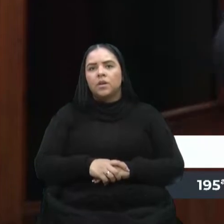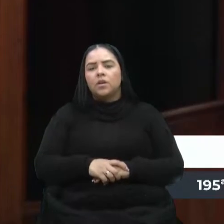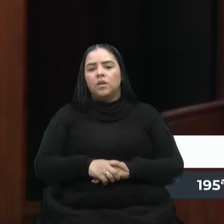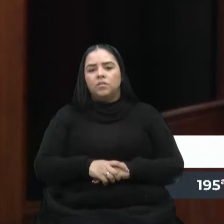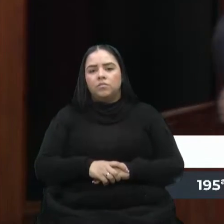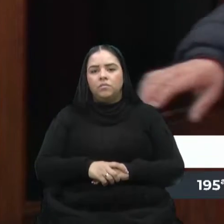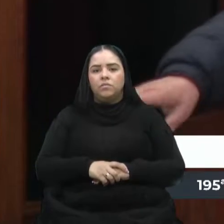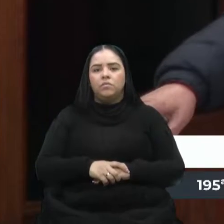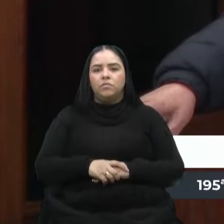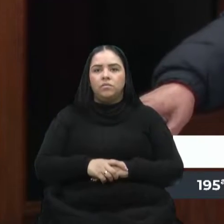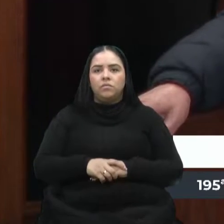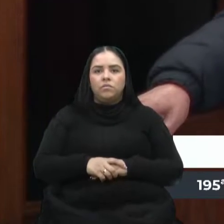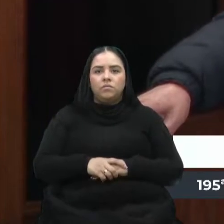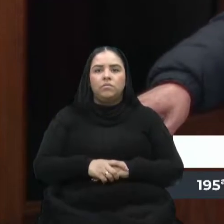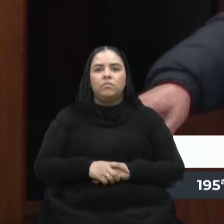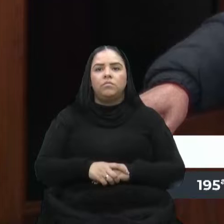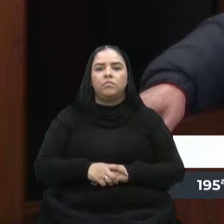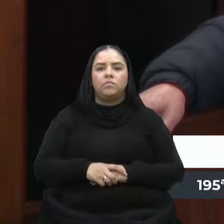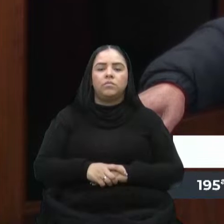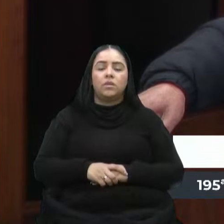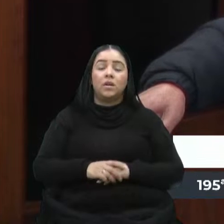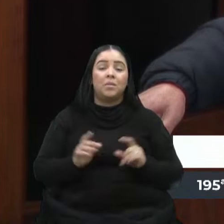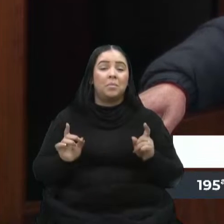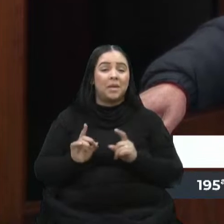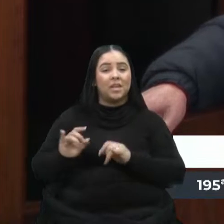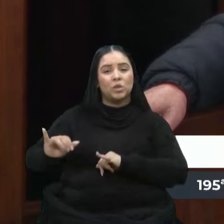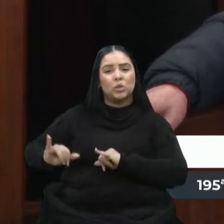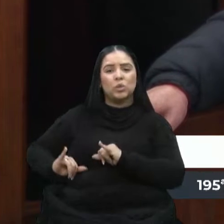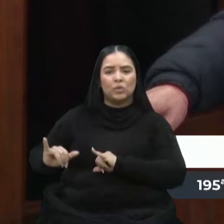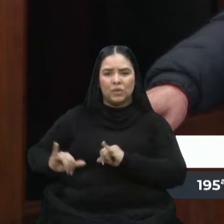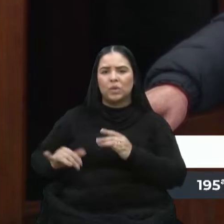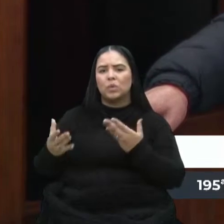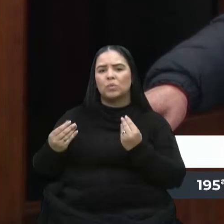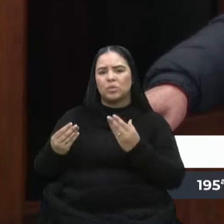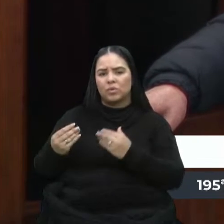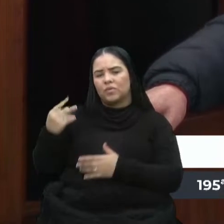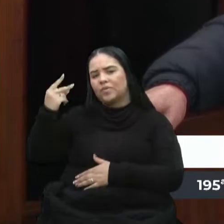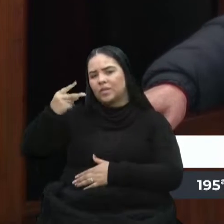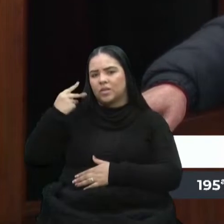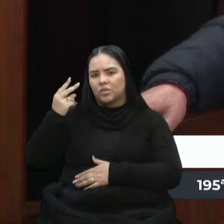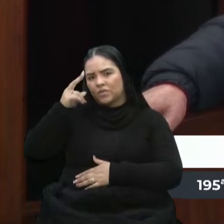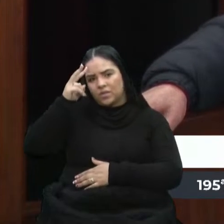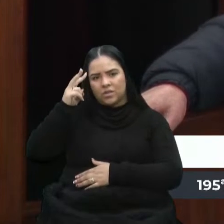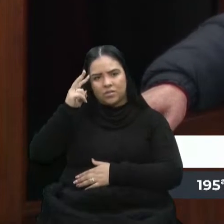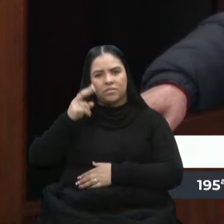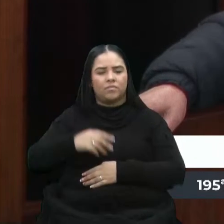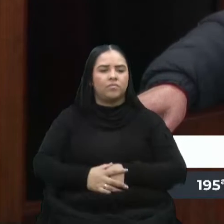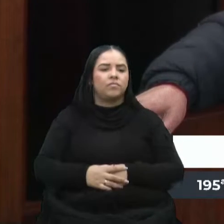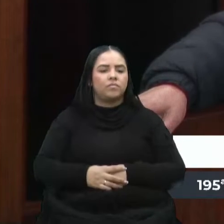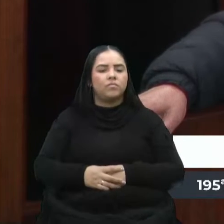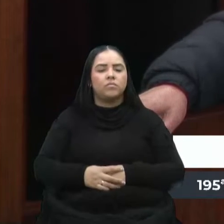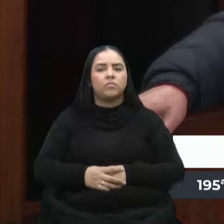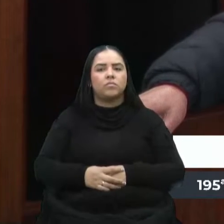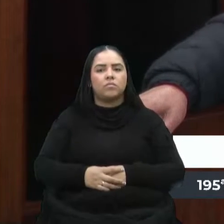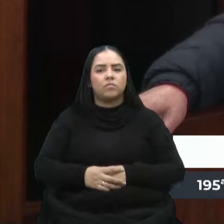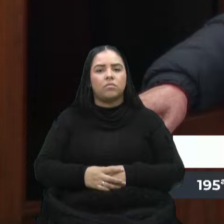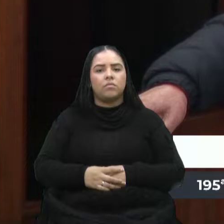os grandes, os pequenos estão sofrendo bastante, vereador Ues, lá do